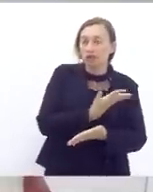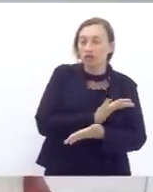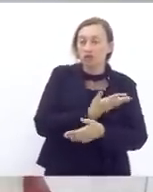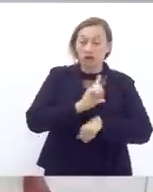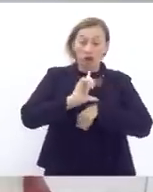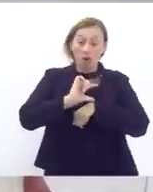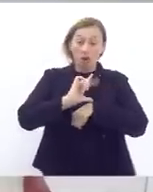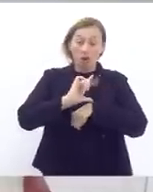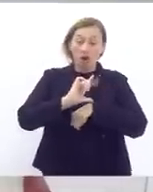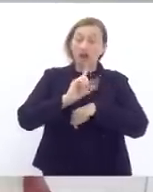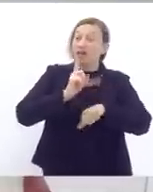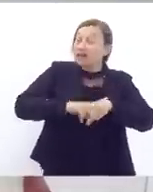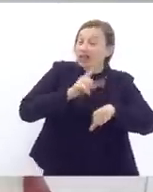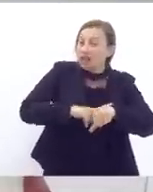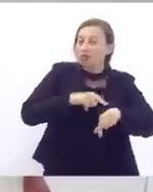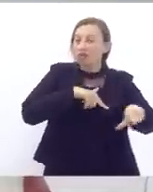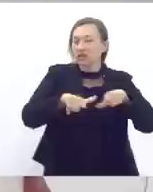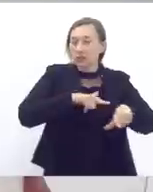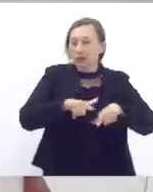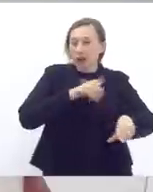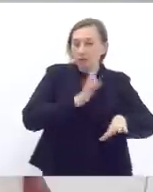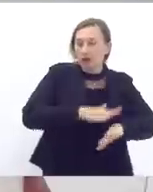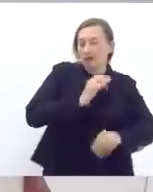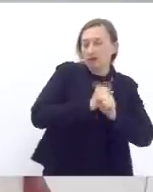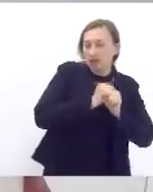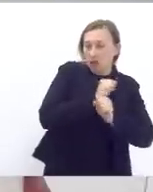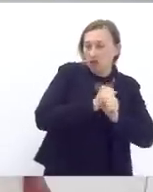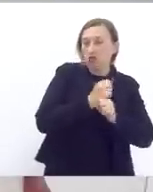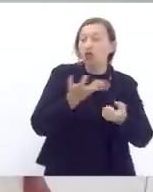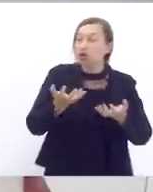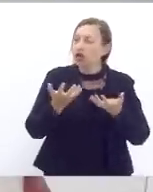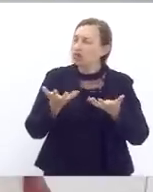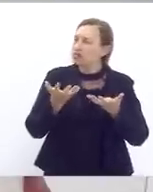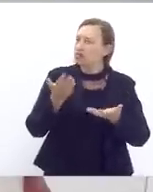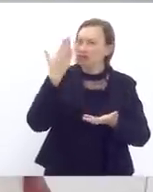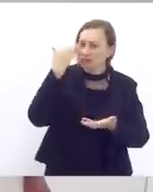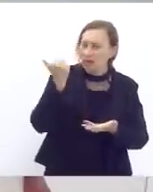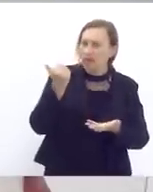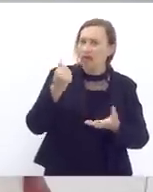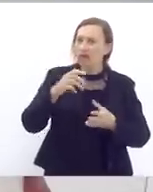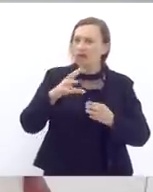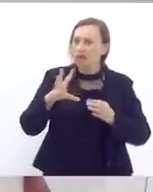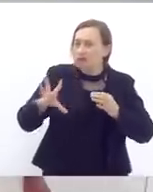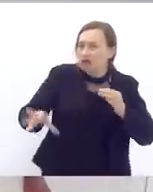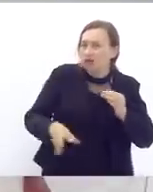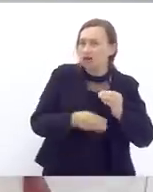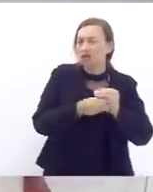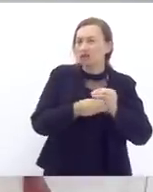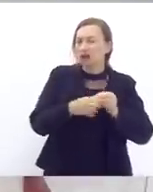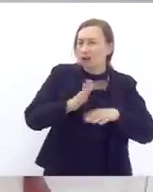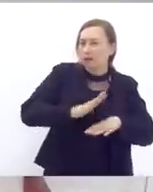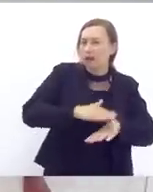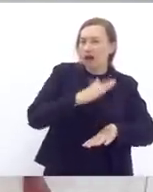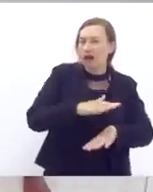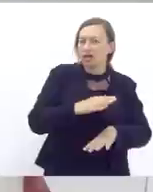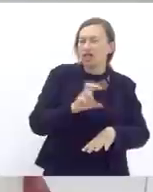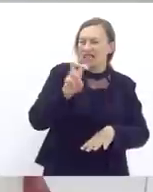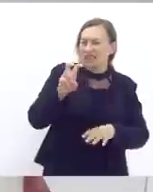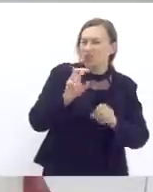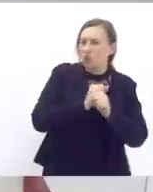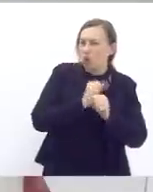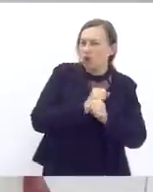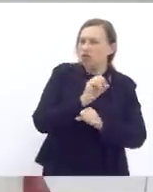sobre até responder agora ou numa reunião com a gente lá nesse Limbo desse dessa contribuição a mais só podemos ser computado 5 anos